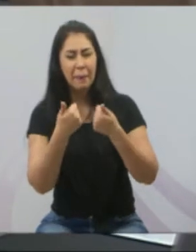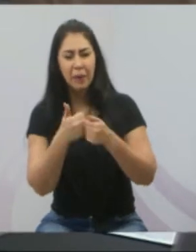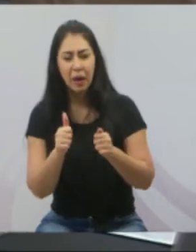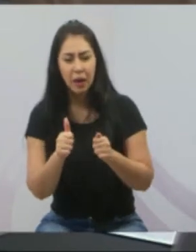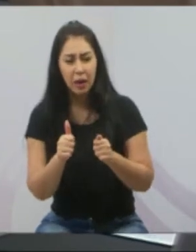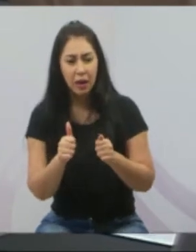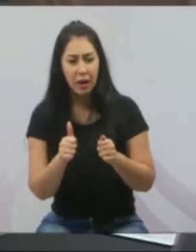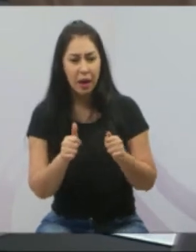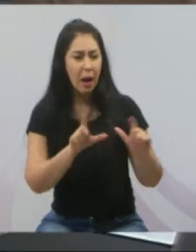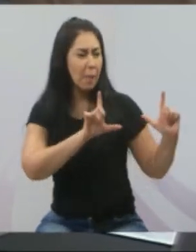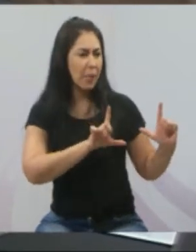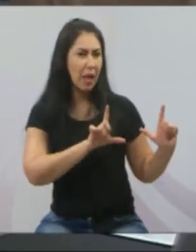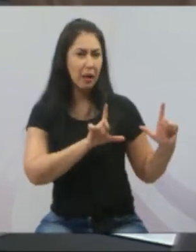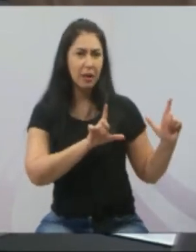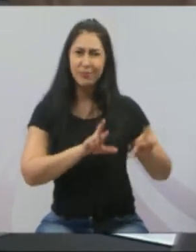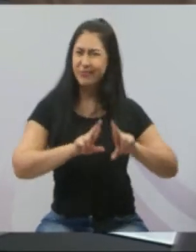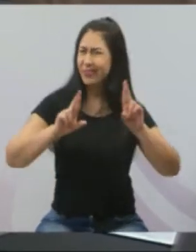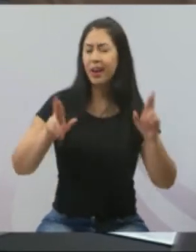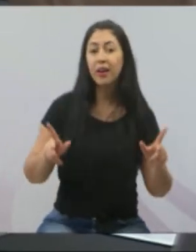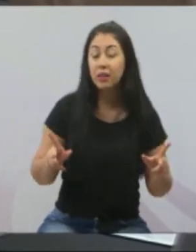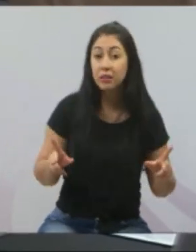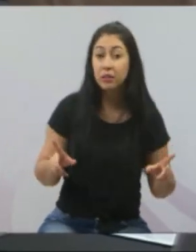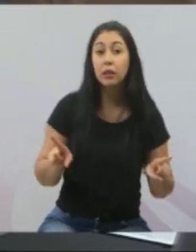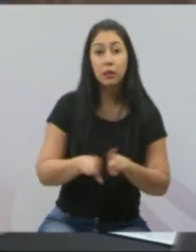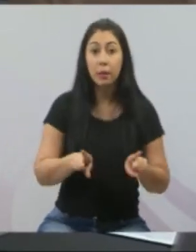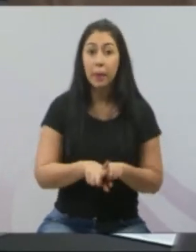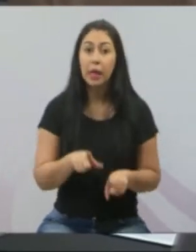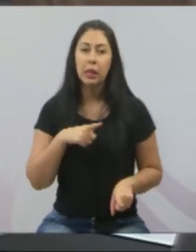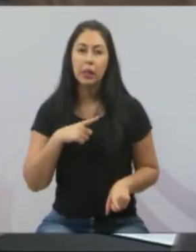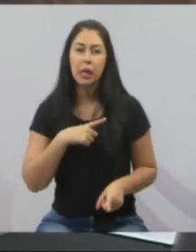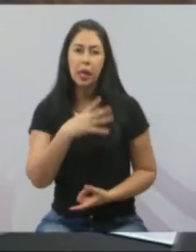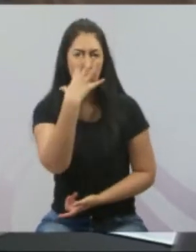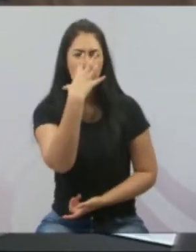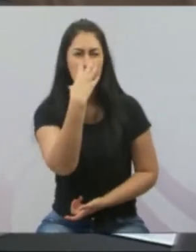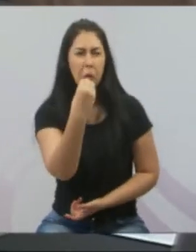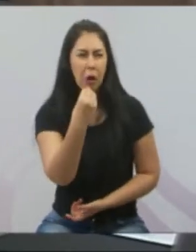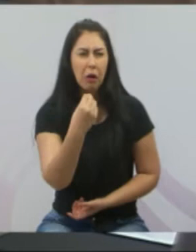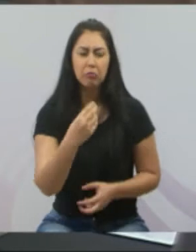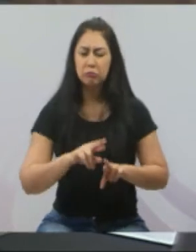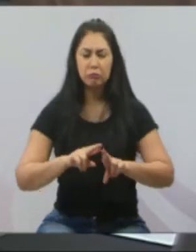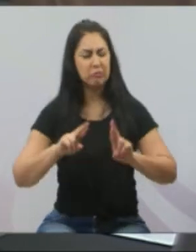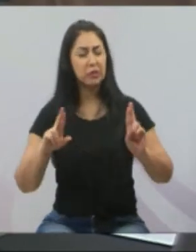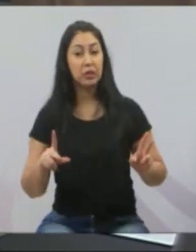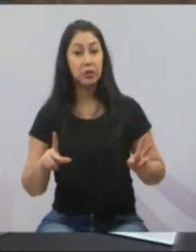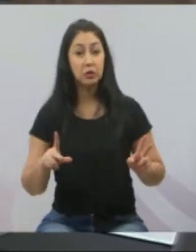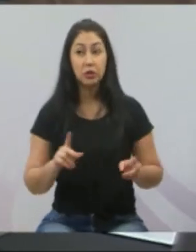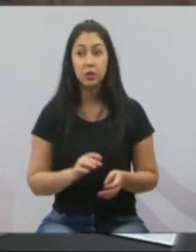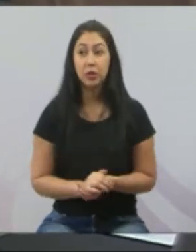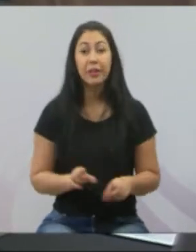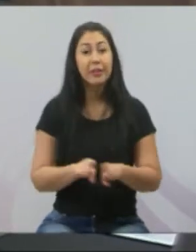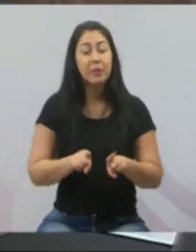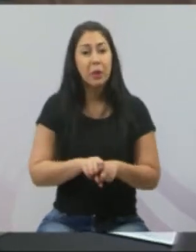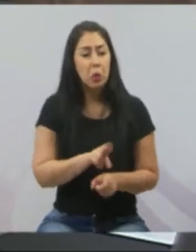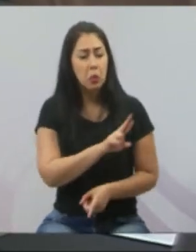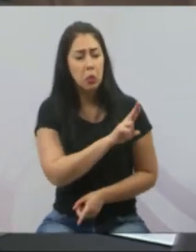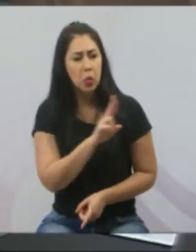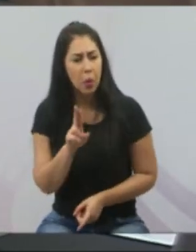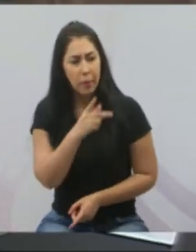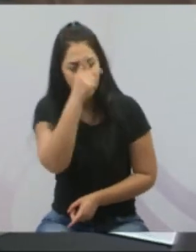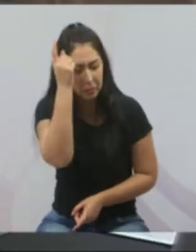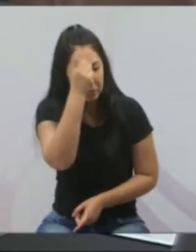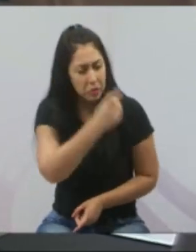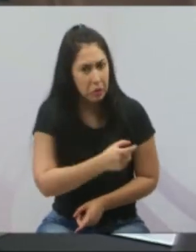nas despesas de seus filhos e netos, que ficaram desempregados. Mas, como seus vencimentos continuaram os mesmos, passaram a não ter condições de arcar com seus